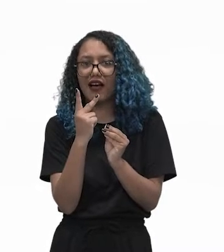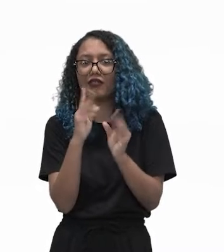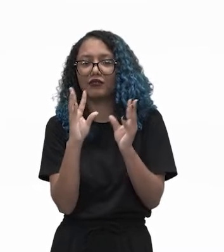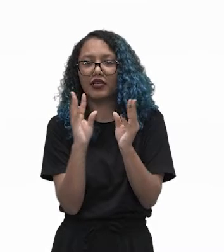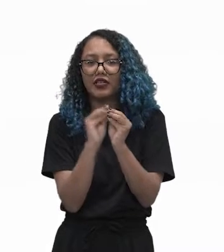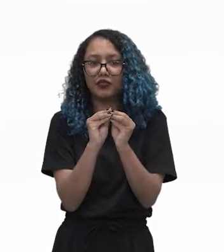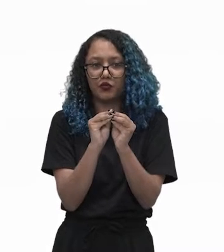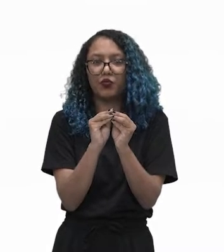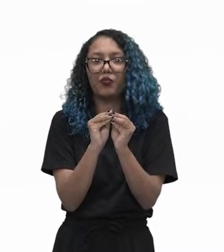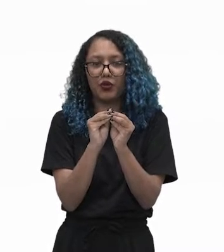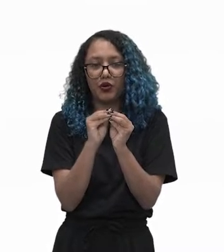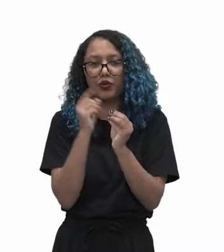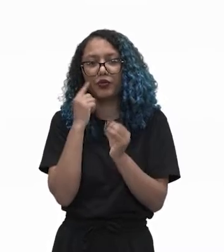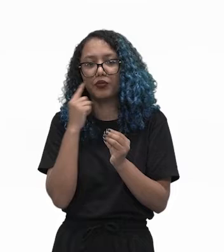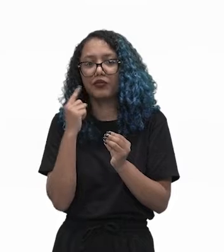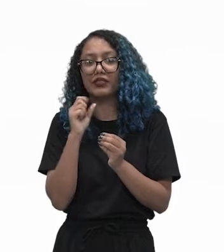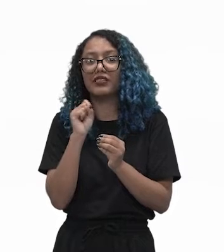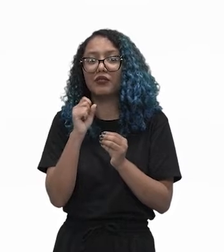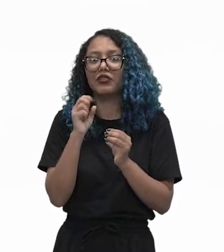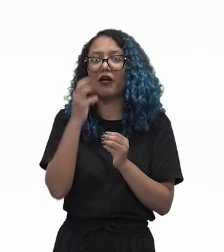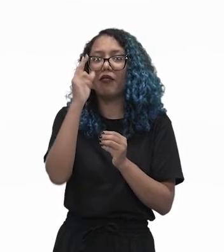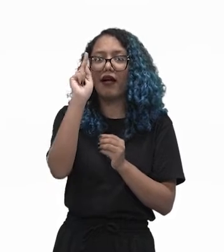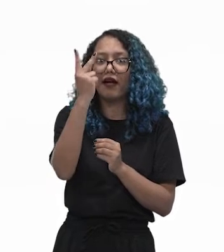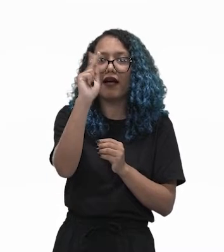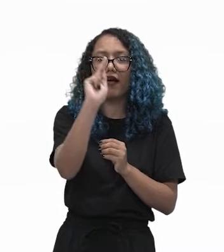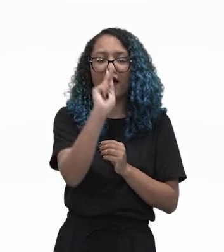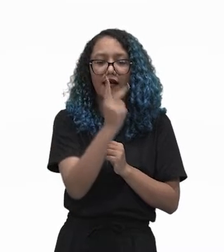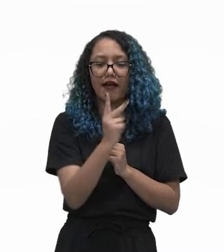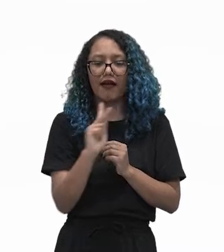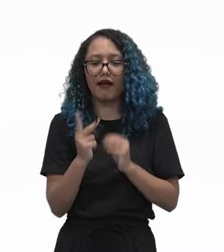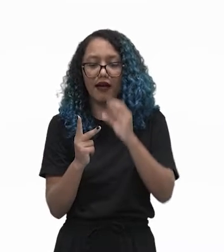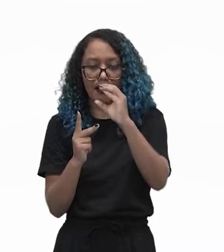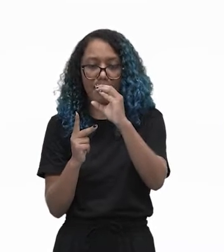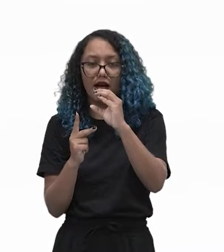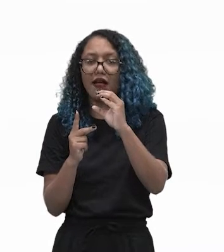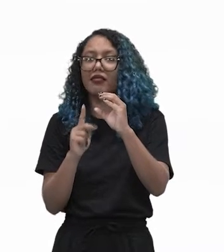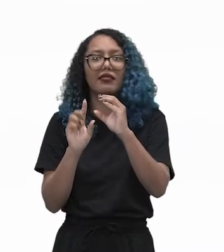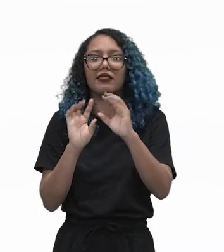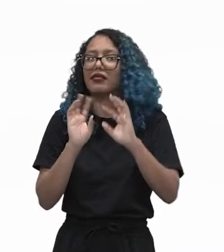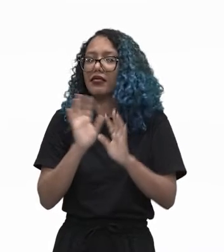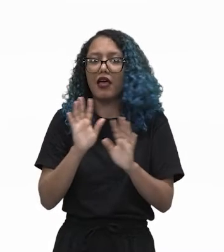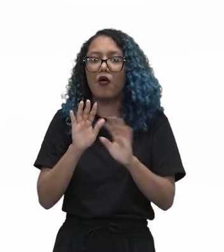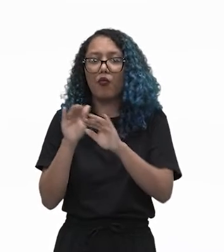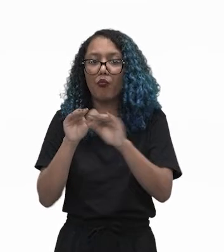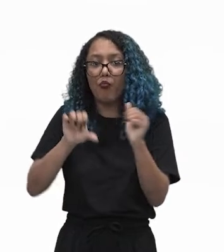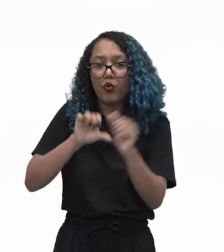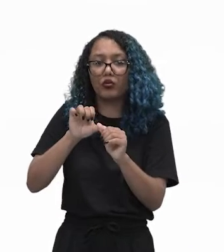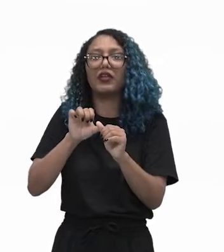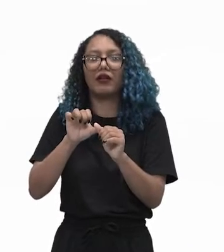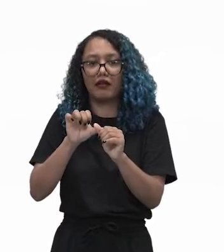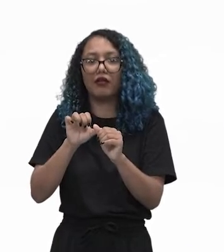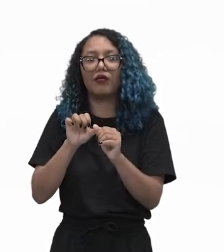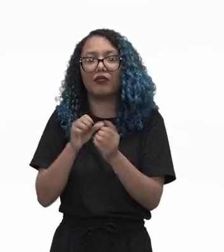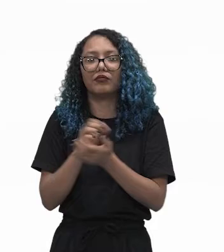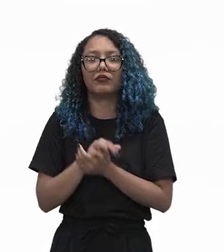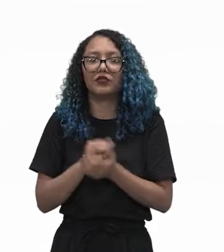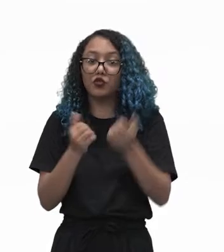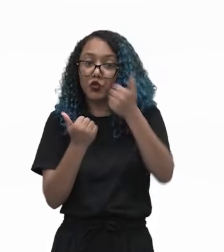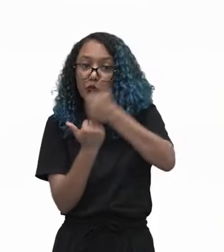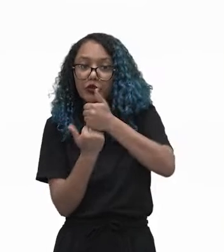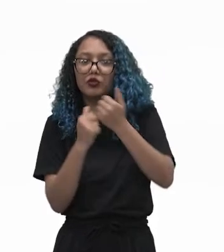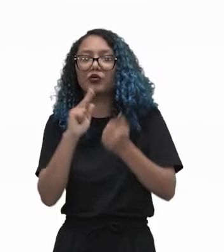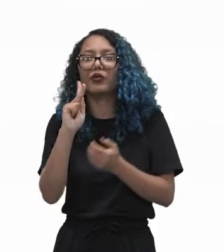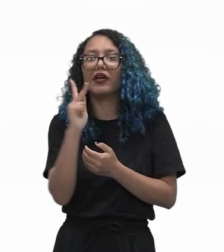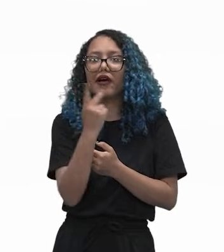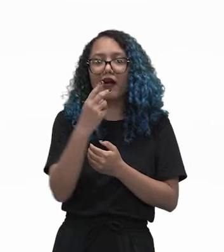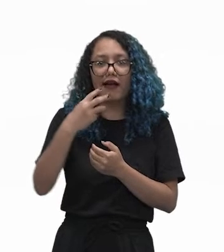vez de mostrar os 3 hidrogênios, eles estão condensados. Por isso que está aqui o H3 e o carbono. Aqui a mesma